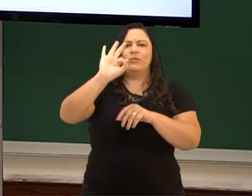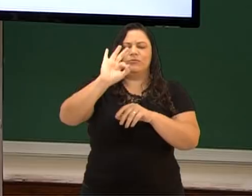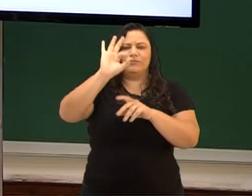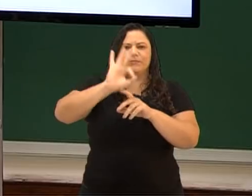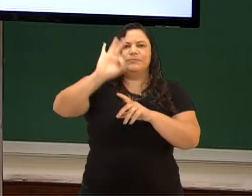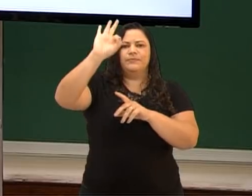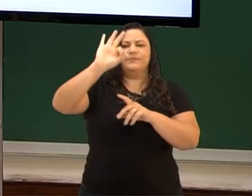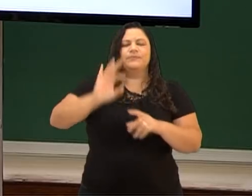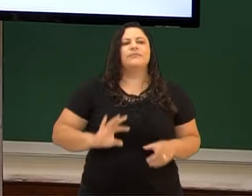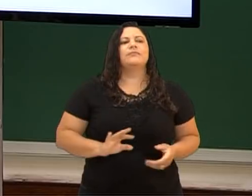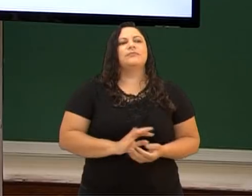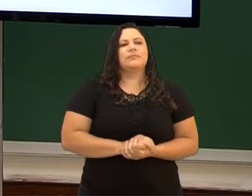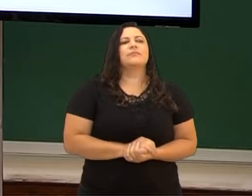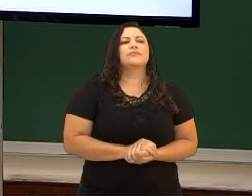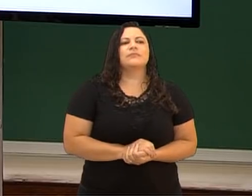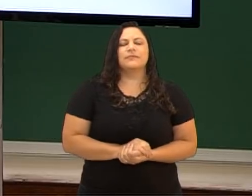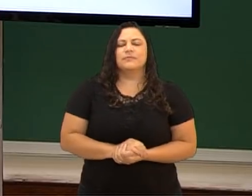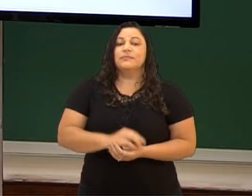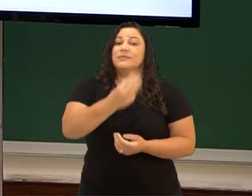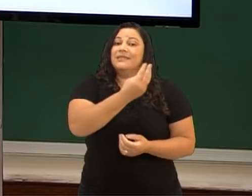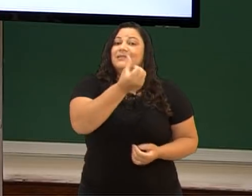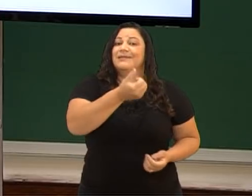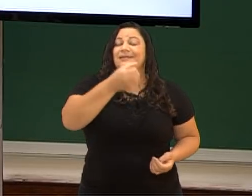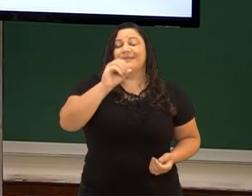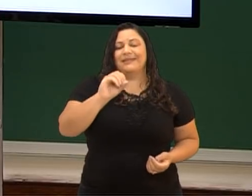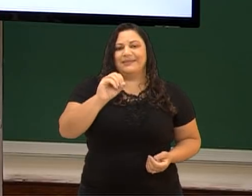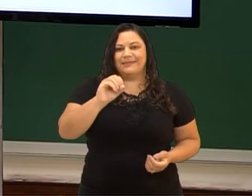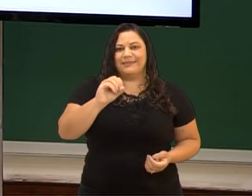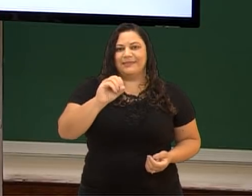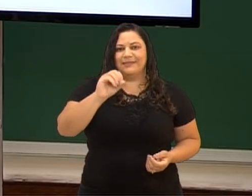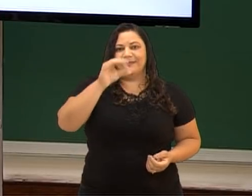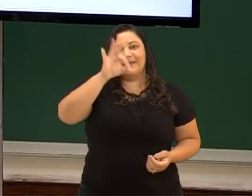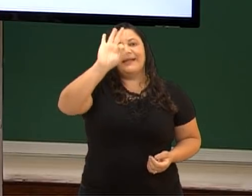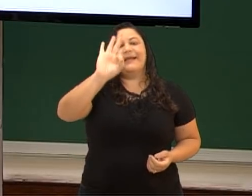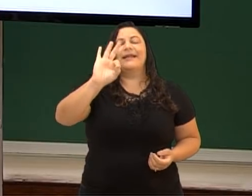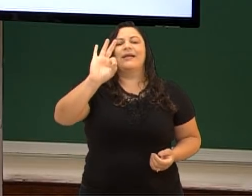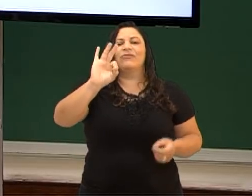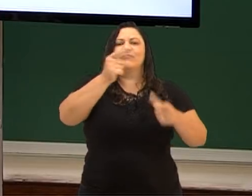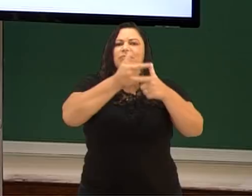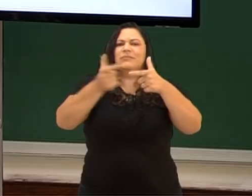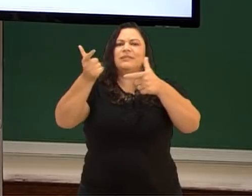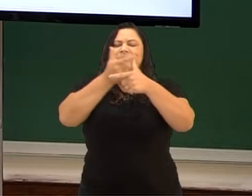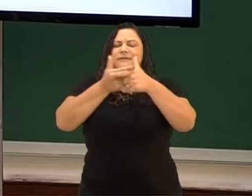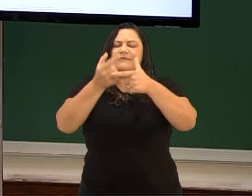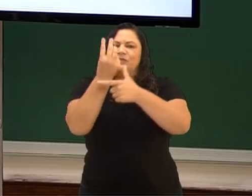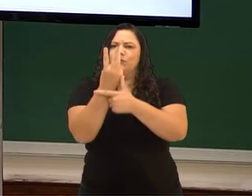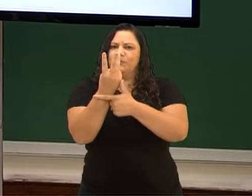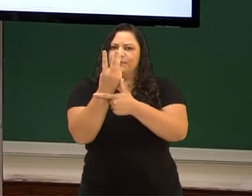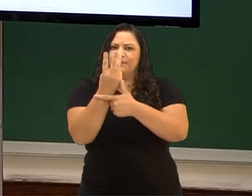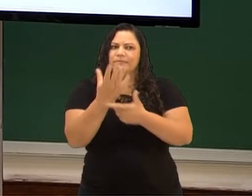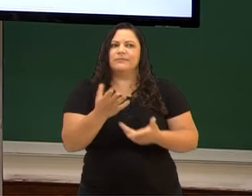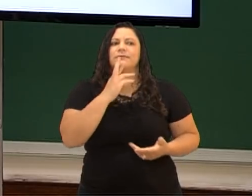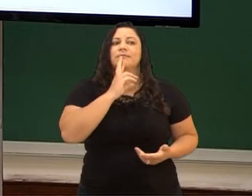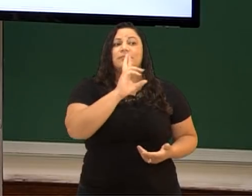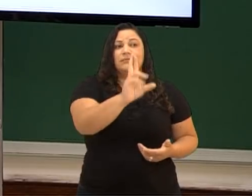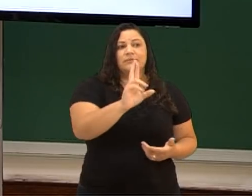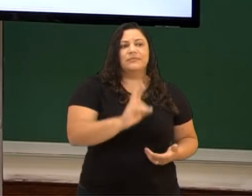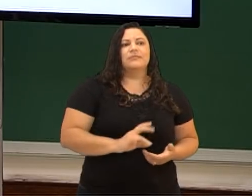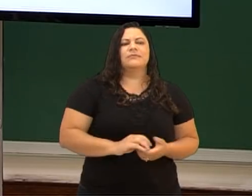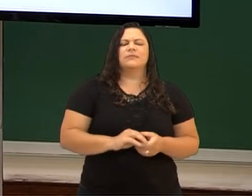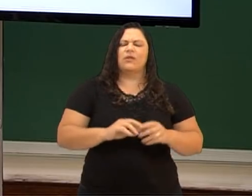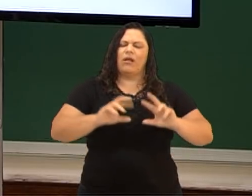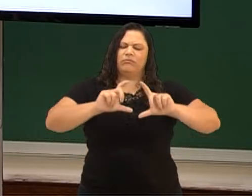meu 360 graus e vou dividir por quanto? Eu vou dividir por 3, certo? Aqui a professora colocou de uma